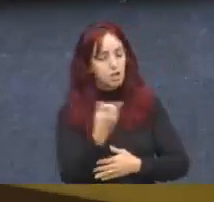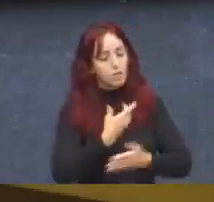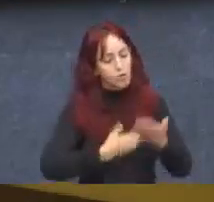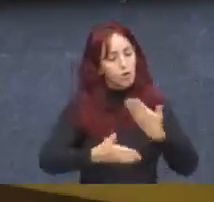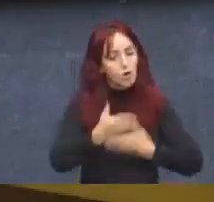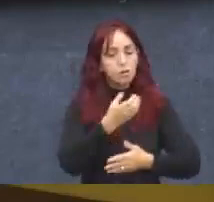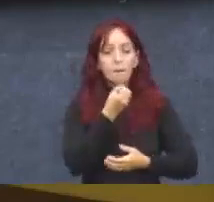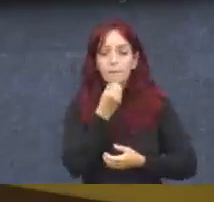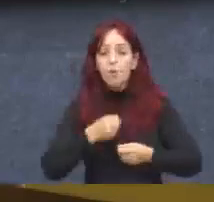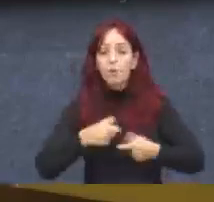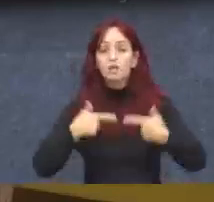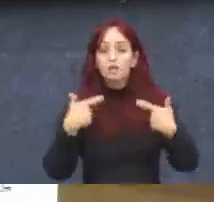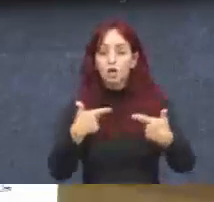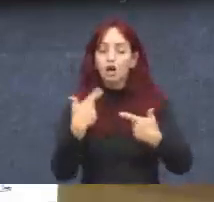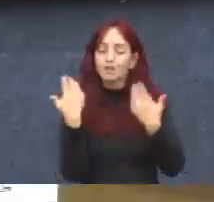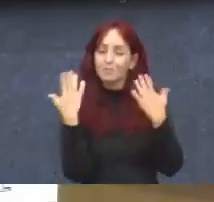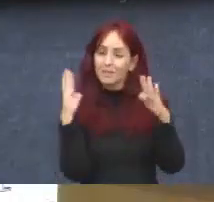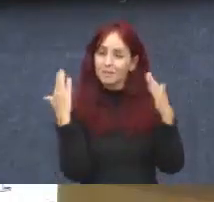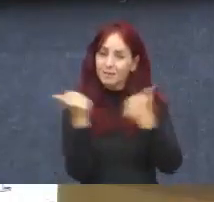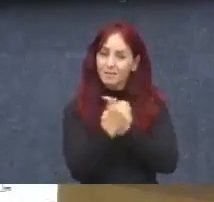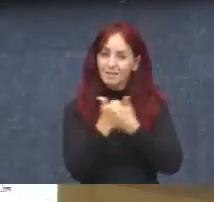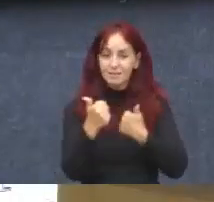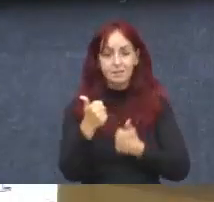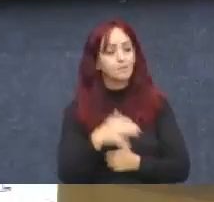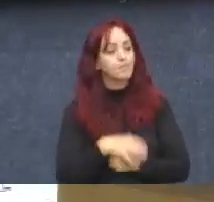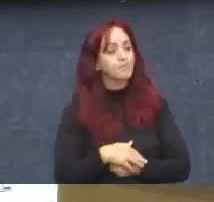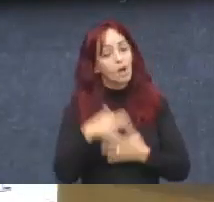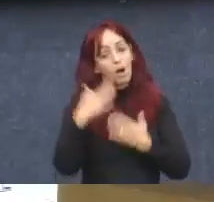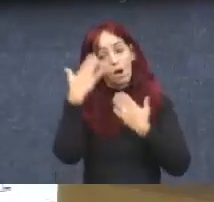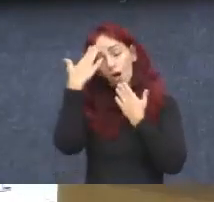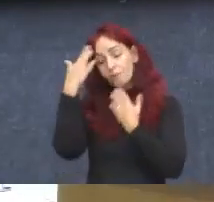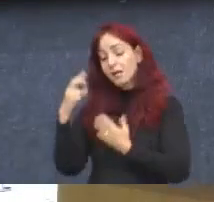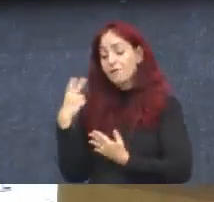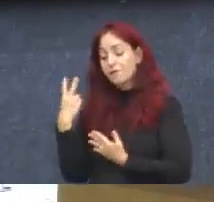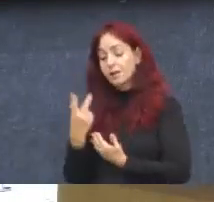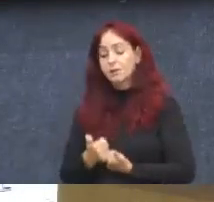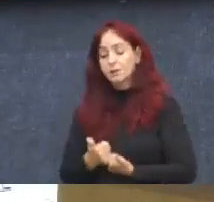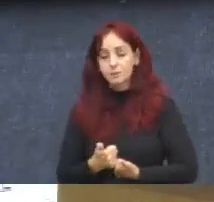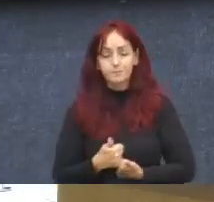sorte para o senhor e parabéns. Muito obrigado, vereador Pedro. Vereador Irlan.